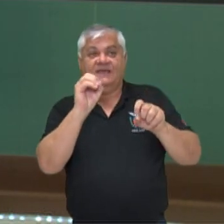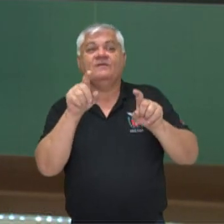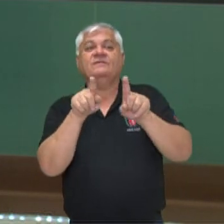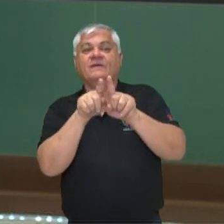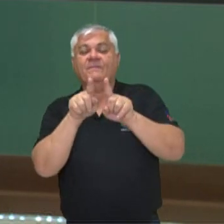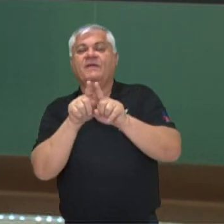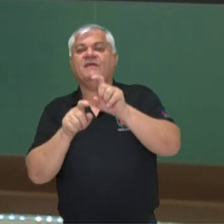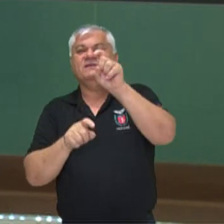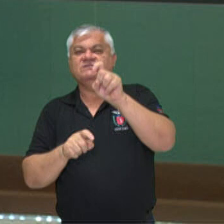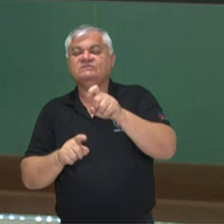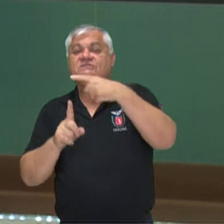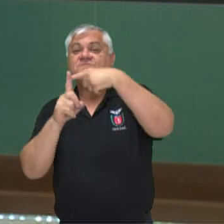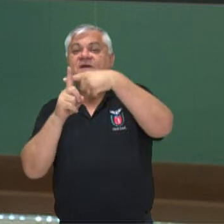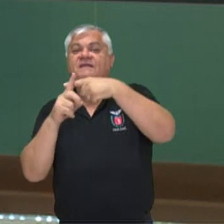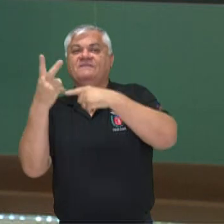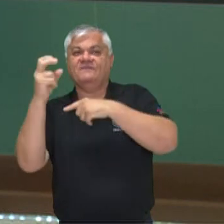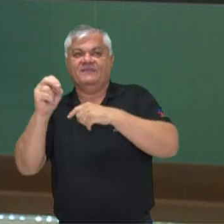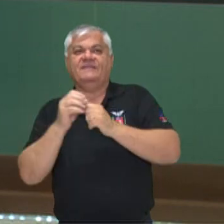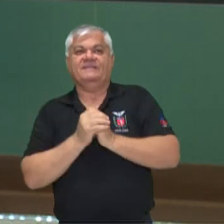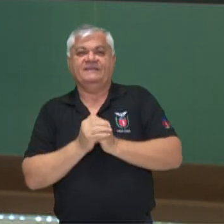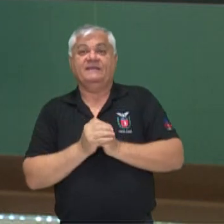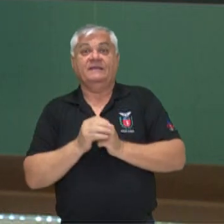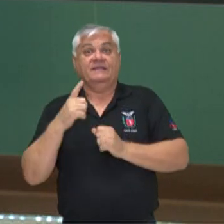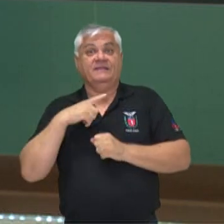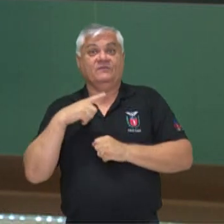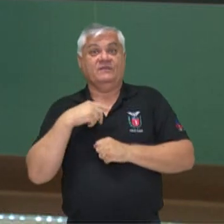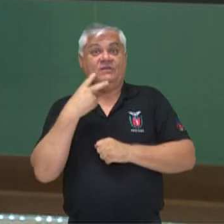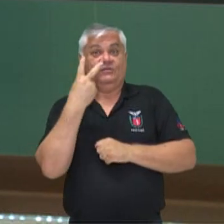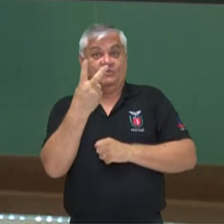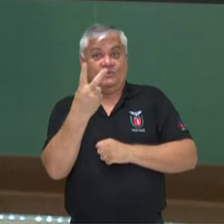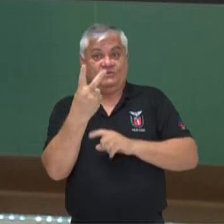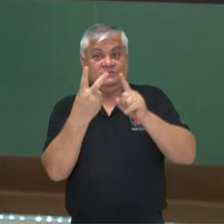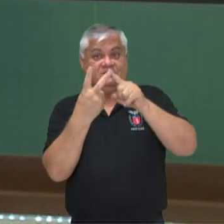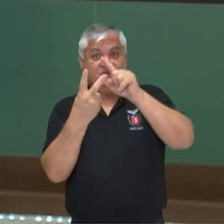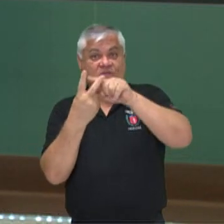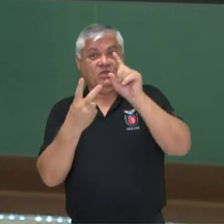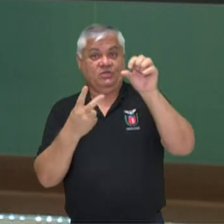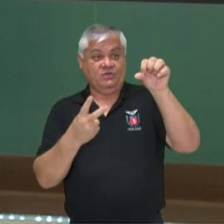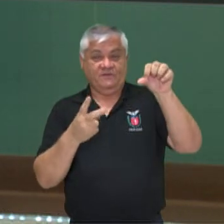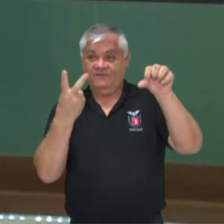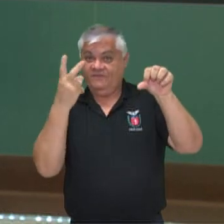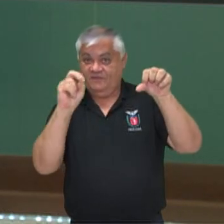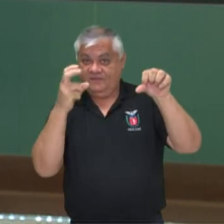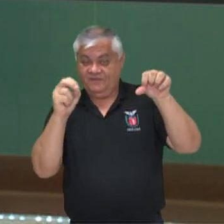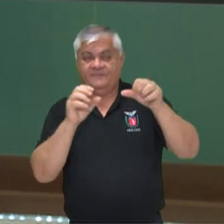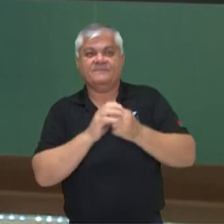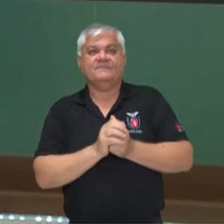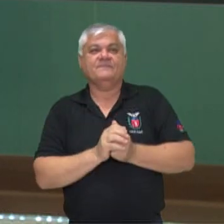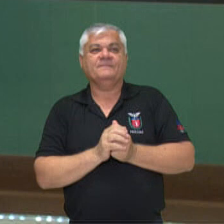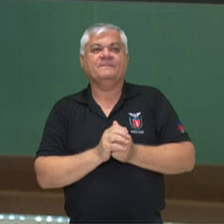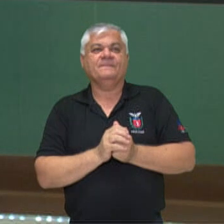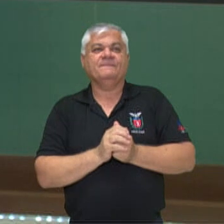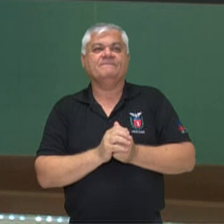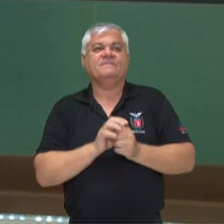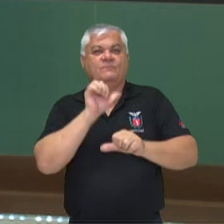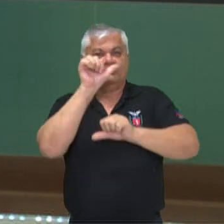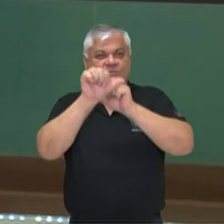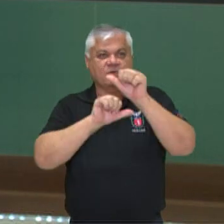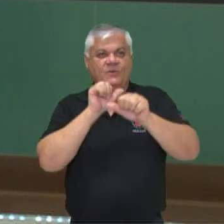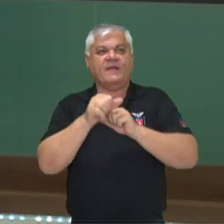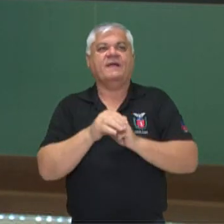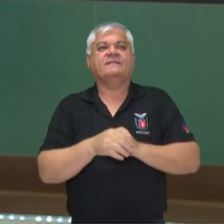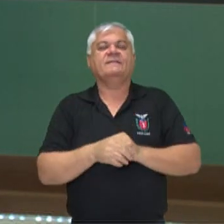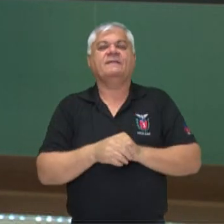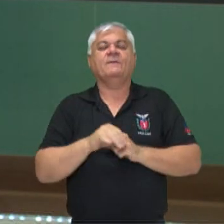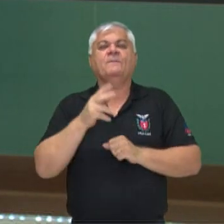passa menos 20 mais 20. Então eu tenho dois números como solução dessa equação, 9 e 20, ok? Vamos substituir.